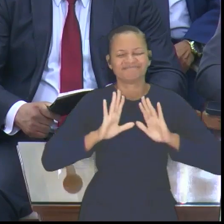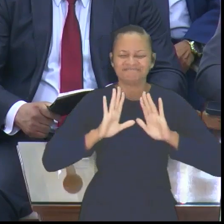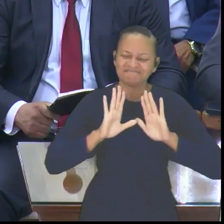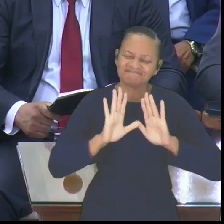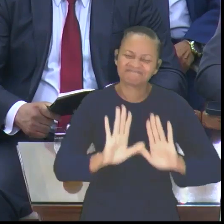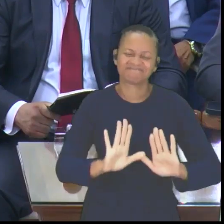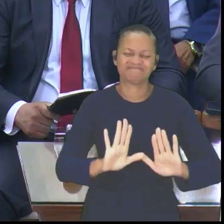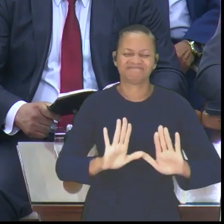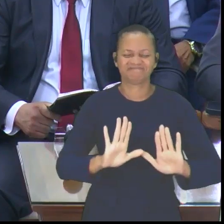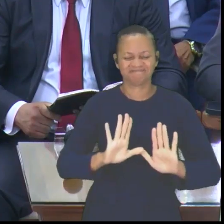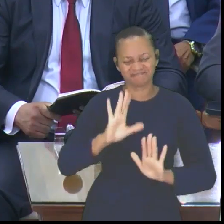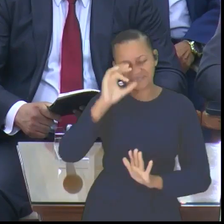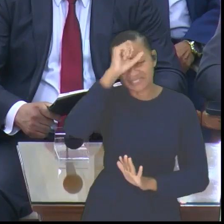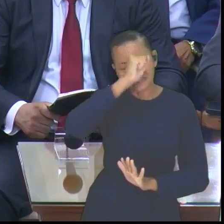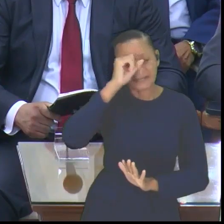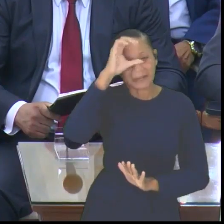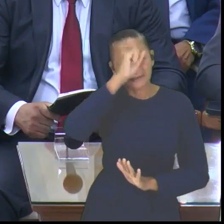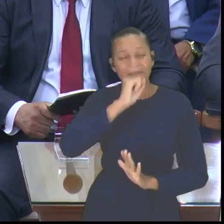eu já aprendo aqui,